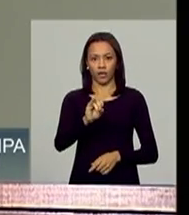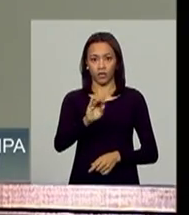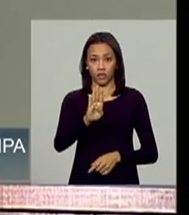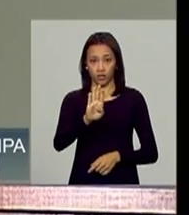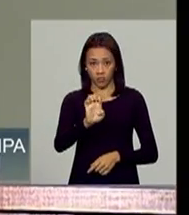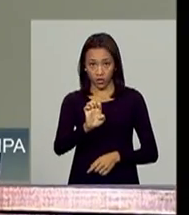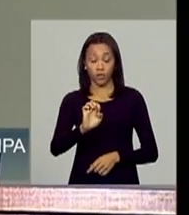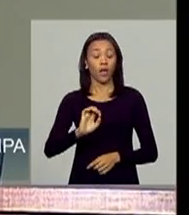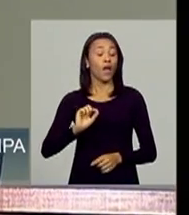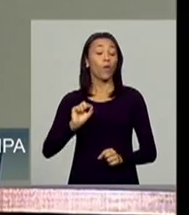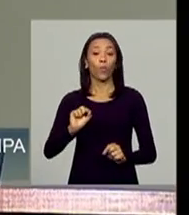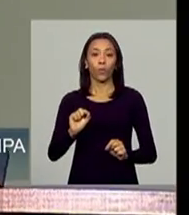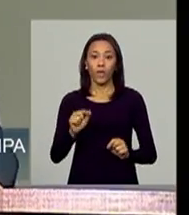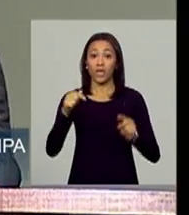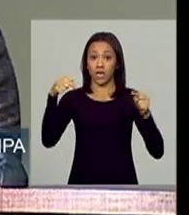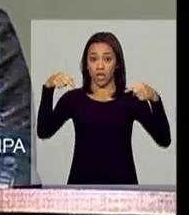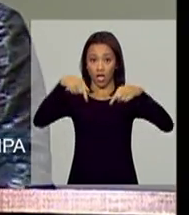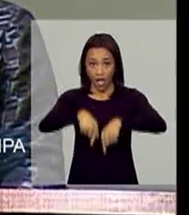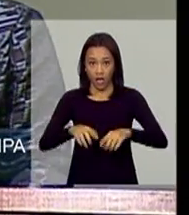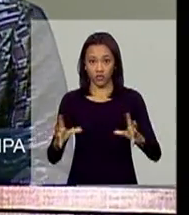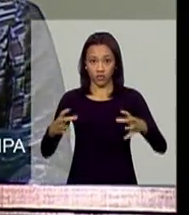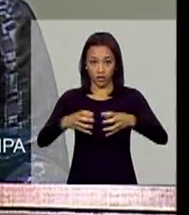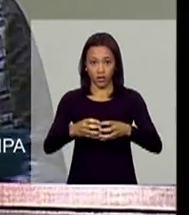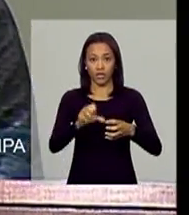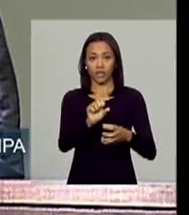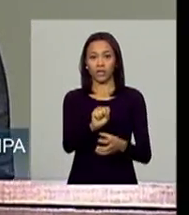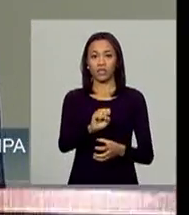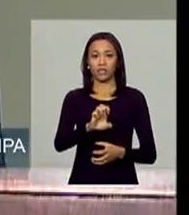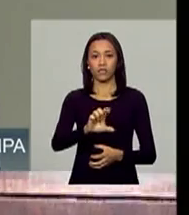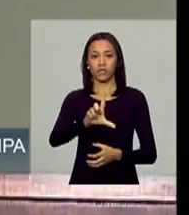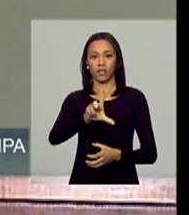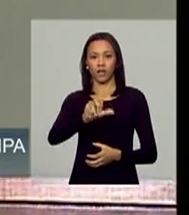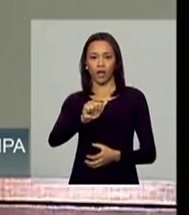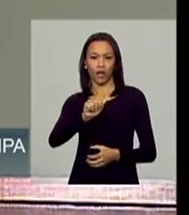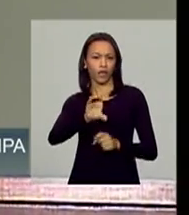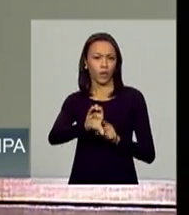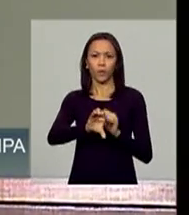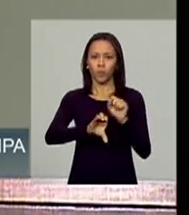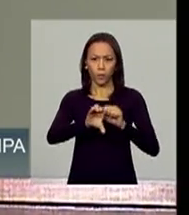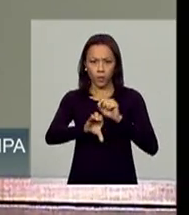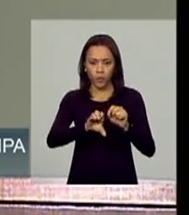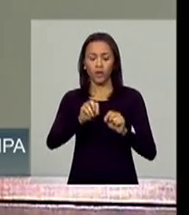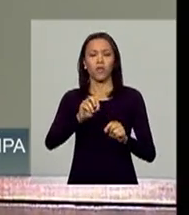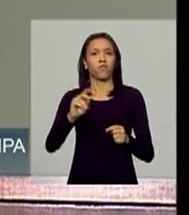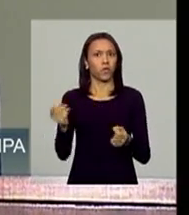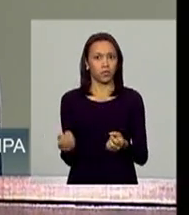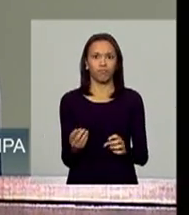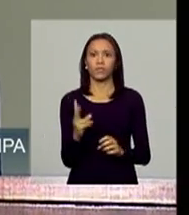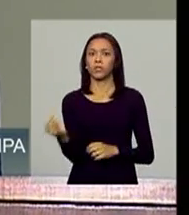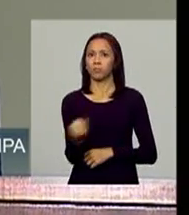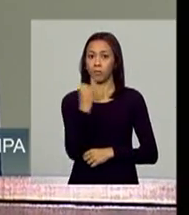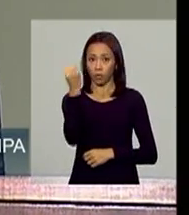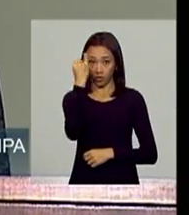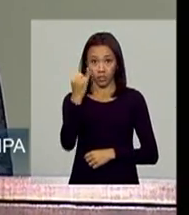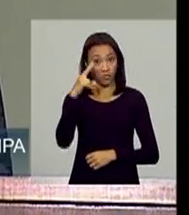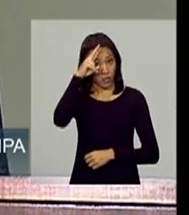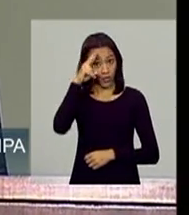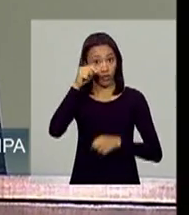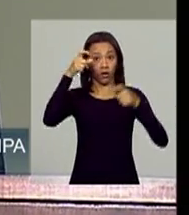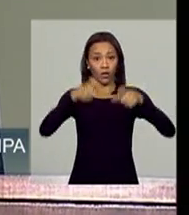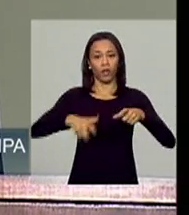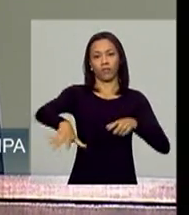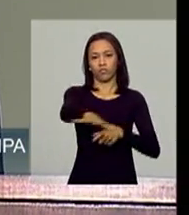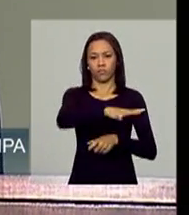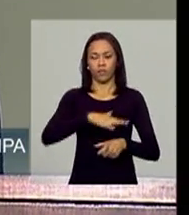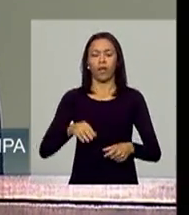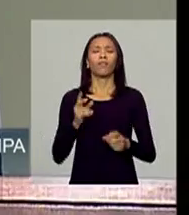tornou-se essa instituição, a CELAC, um acontecimento inédito na história da região.